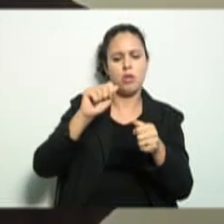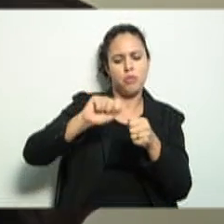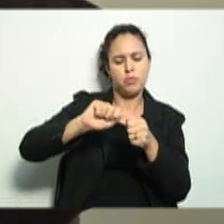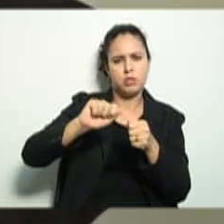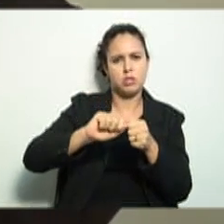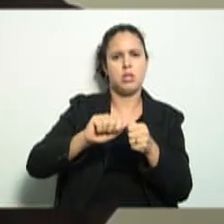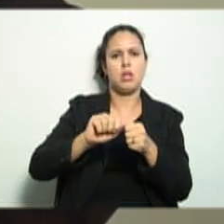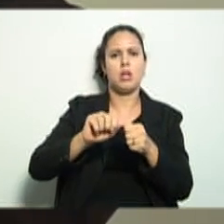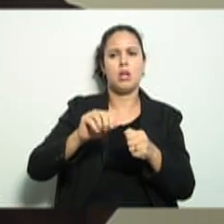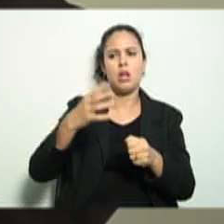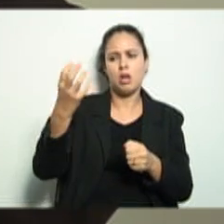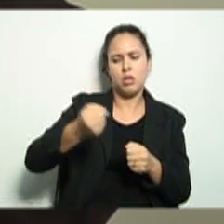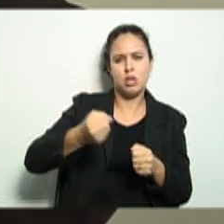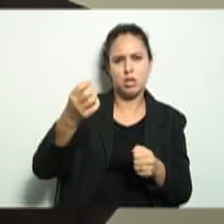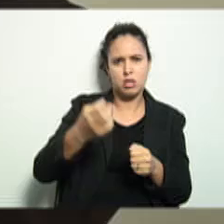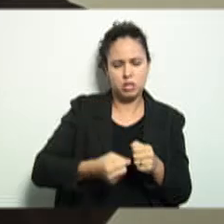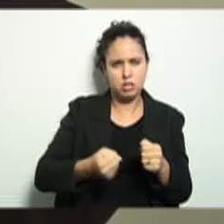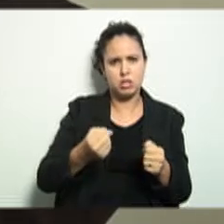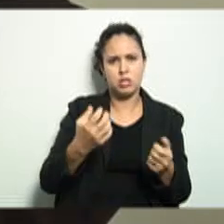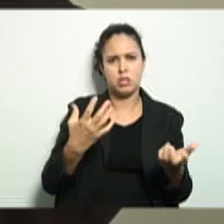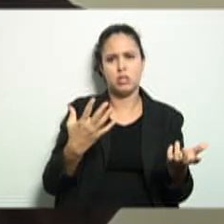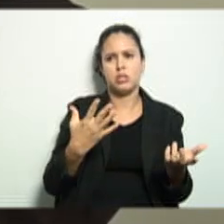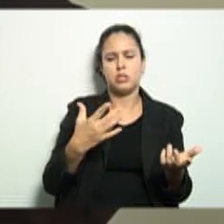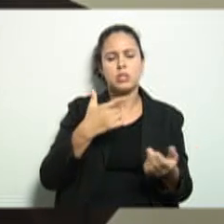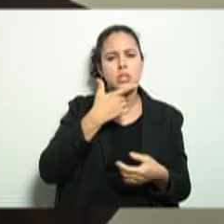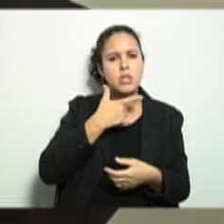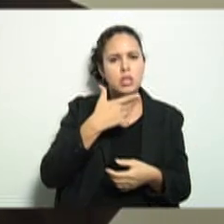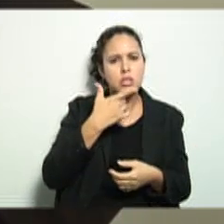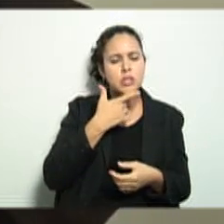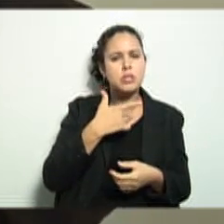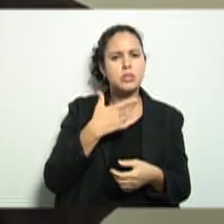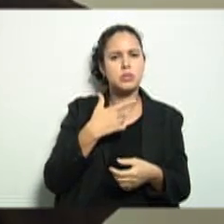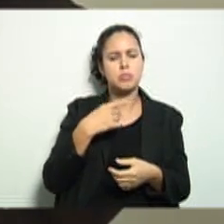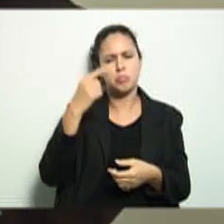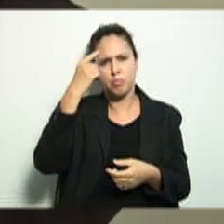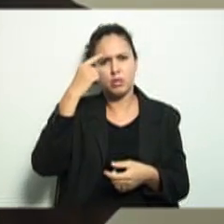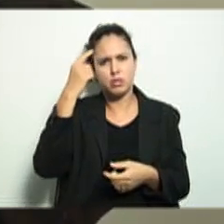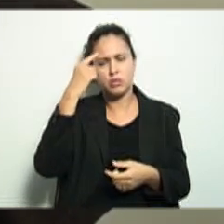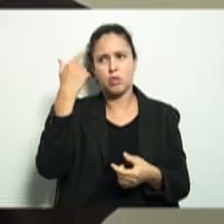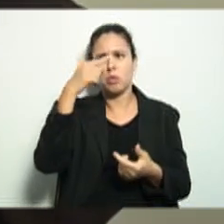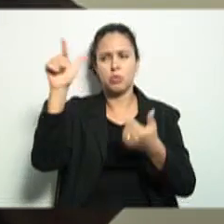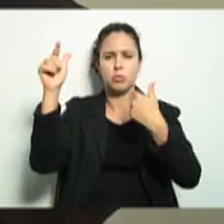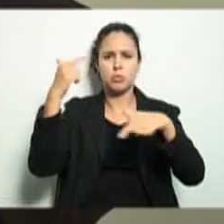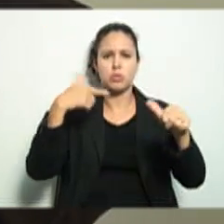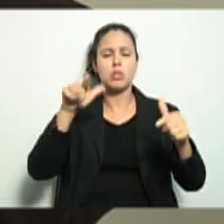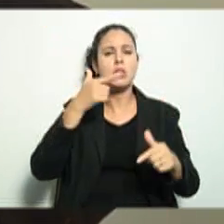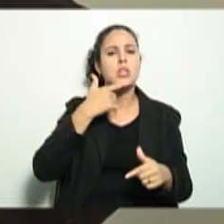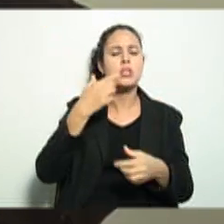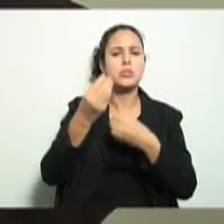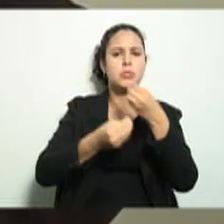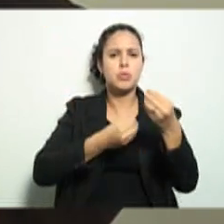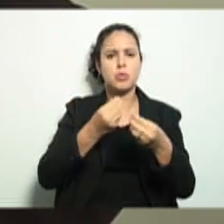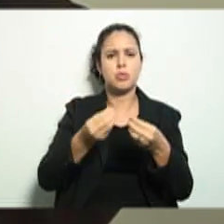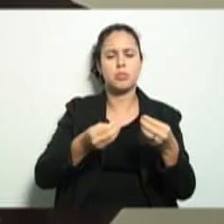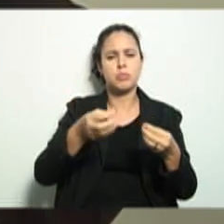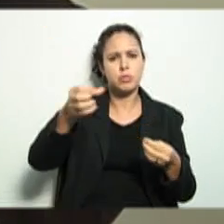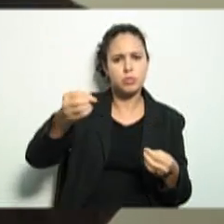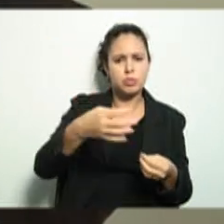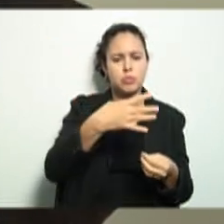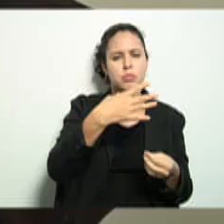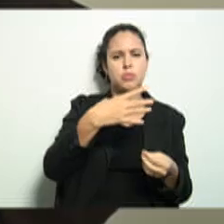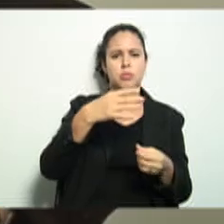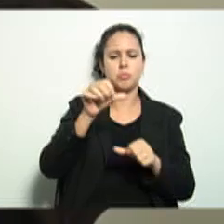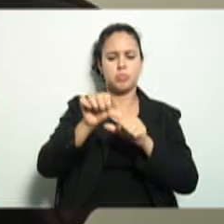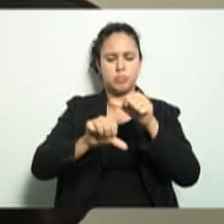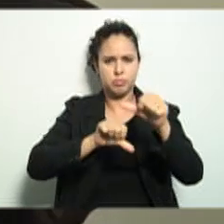fluido ou queijo, mussarela, mas outros tipos de queijo, requeijão, produtos finos. Isso seria uma